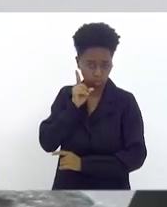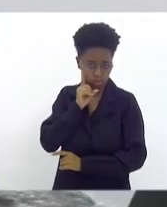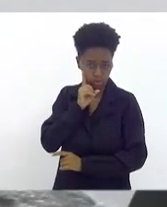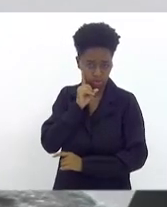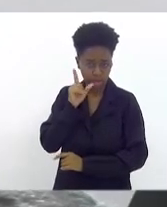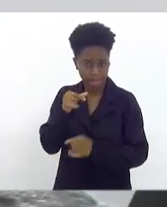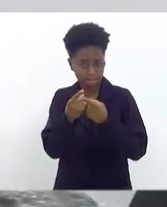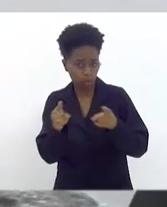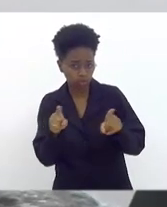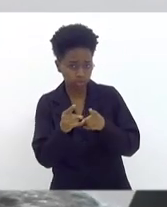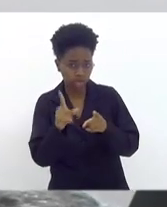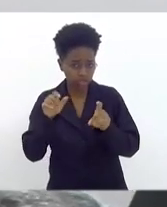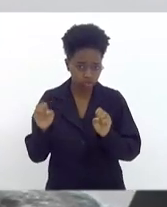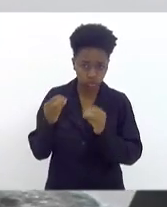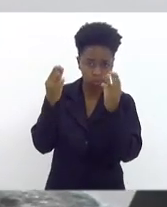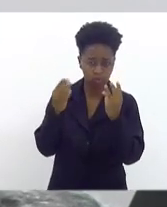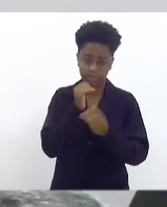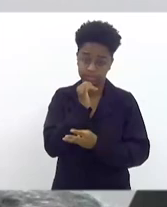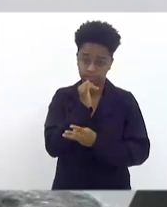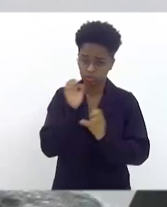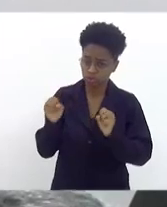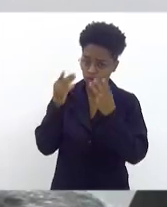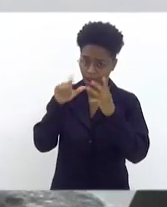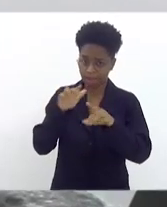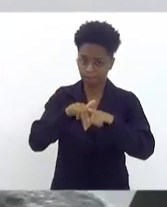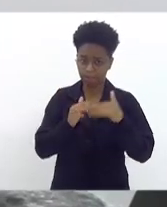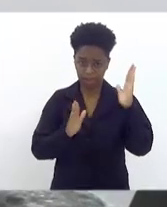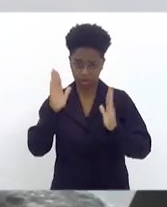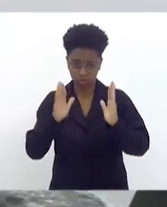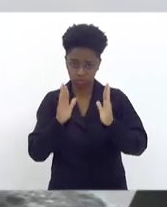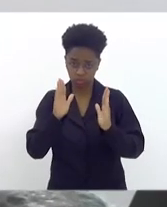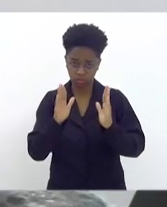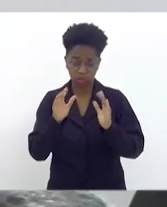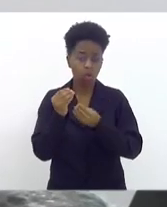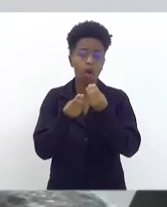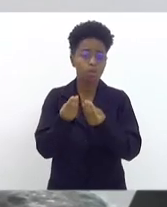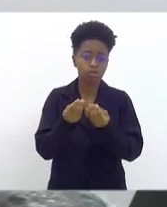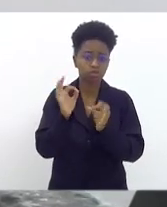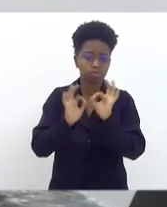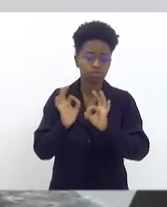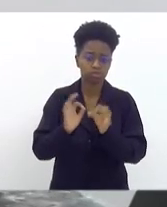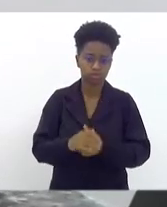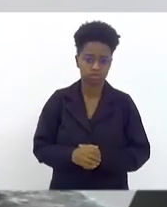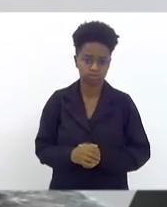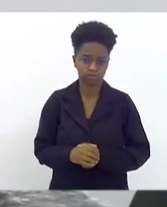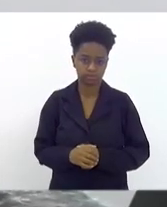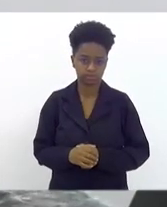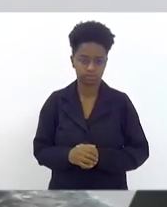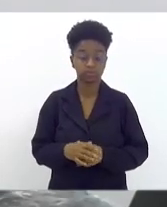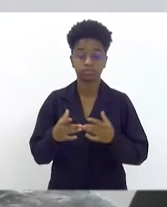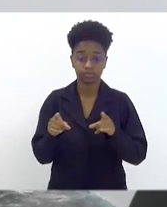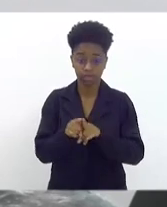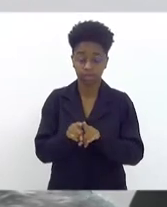música? Um show, por exemplo, é por tempo de show? É pelo line-up? Como é que isso é feito? E, aliás, como